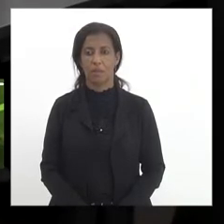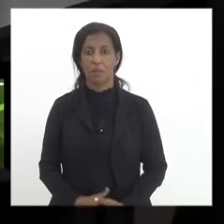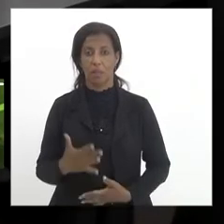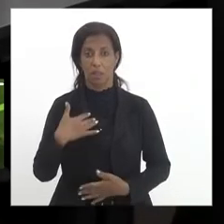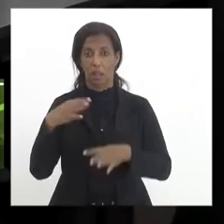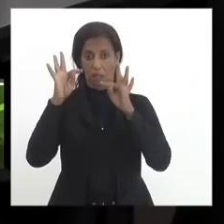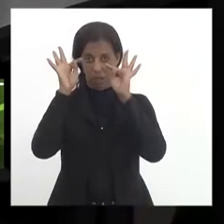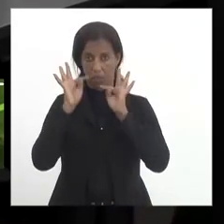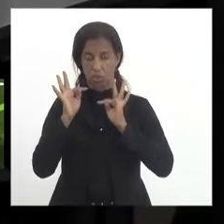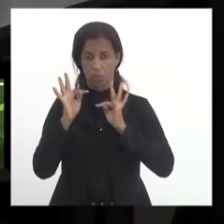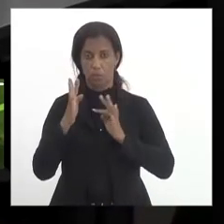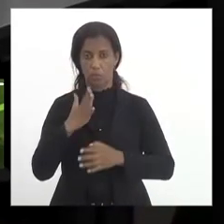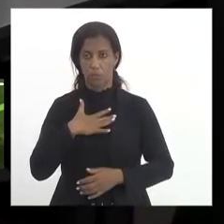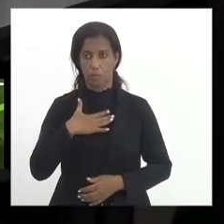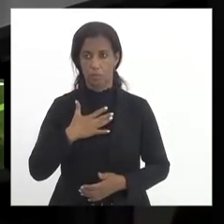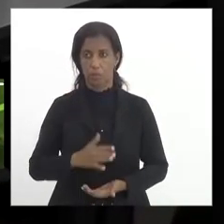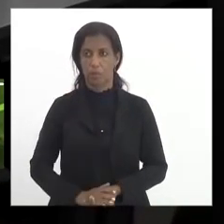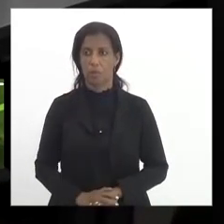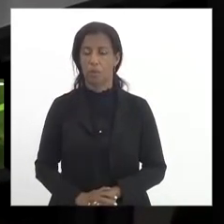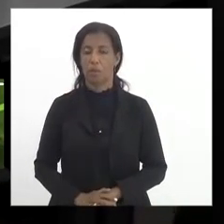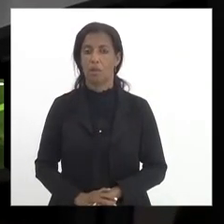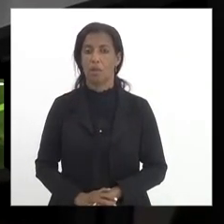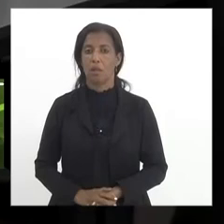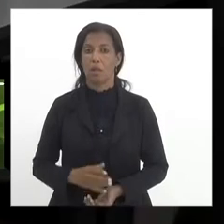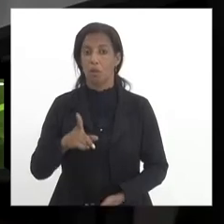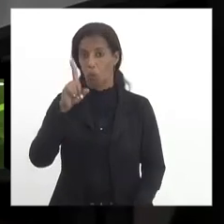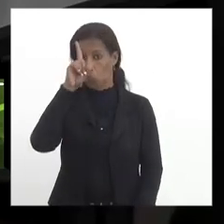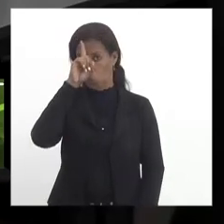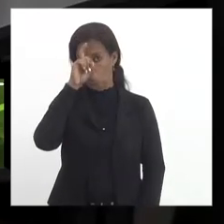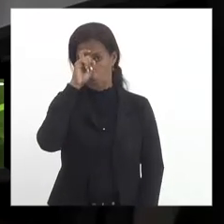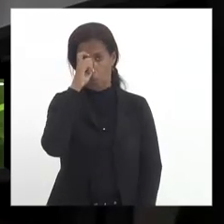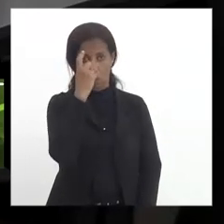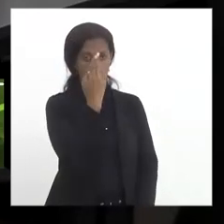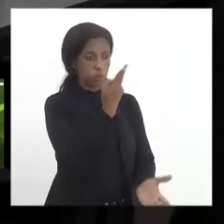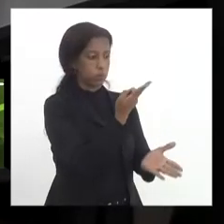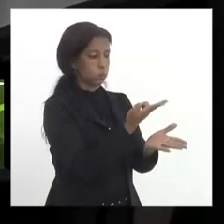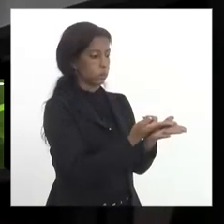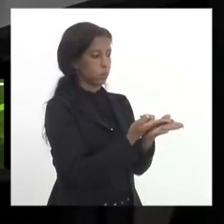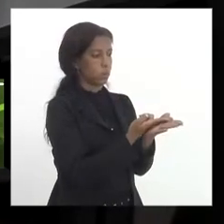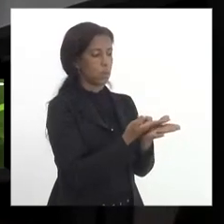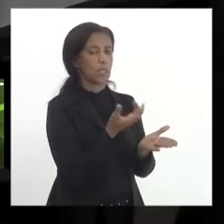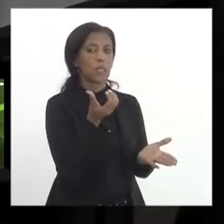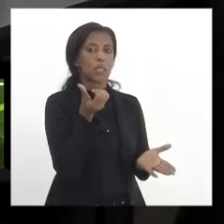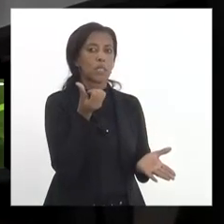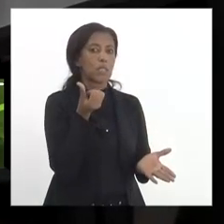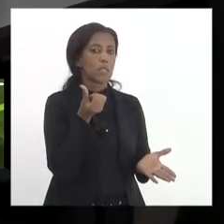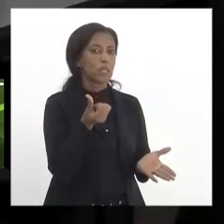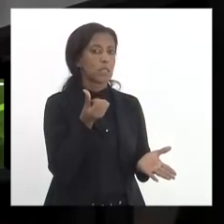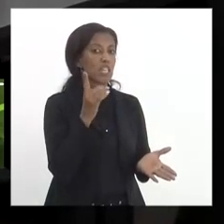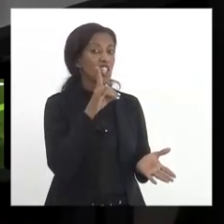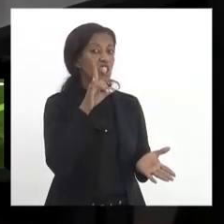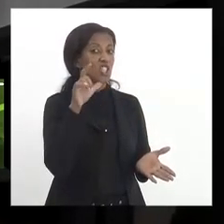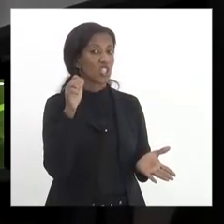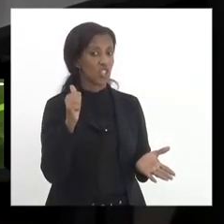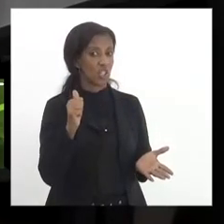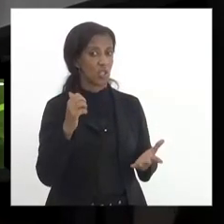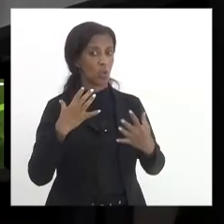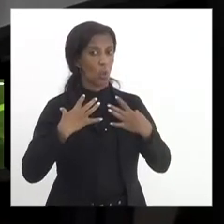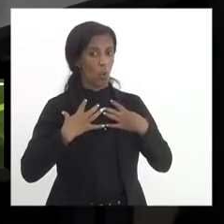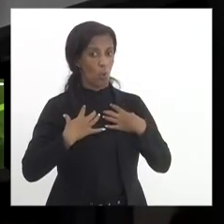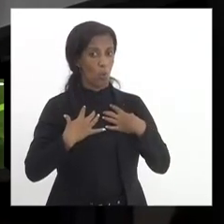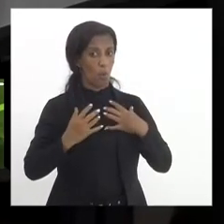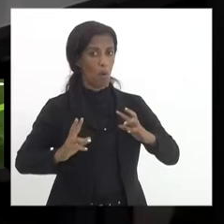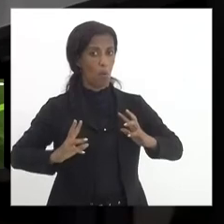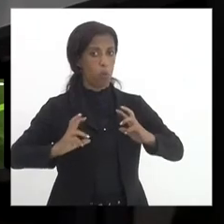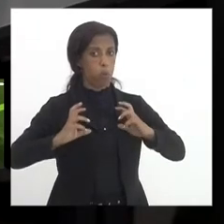testemunho. Eu fiquei 6 dias internado no hospital. Com 50% do pulmão tomado,